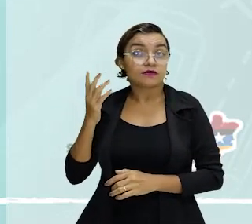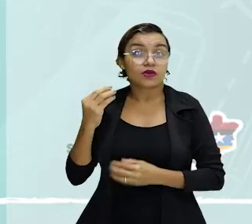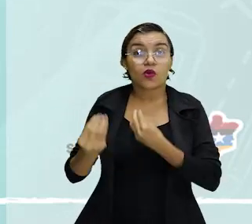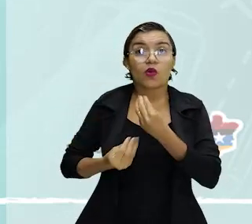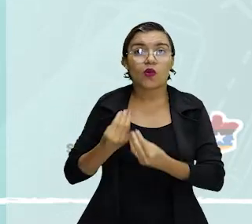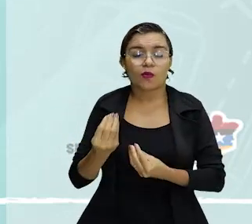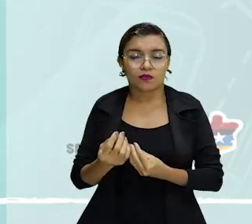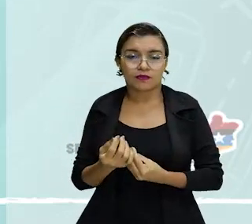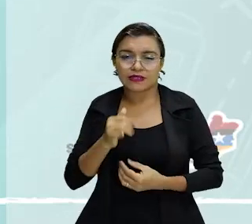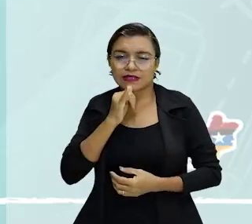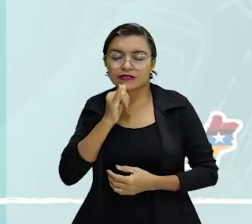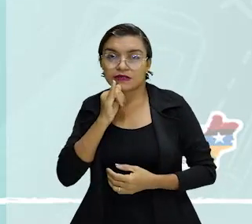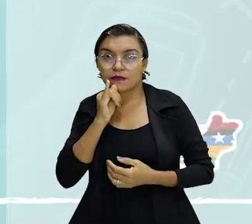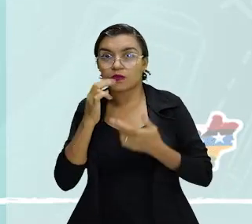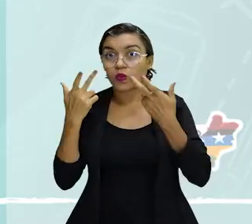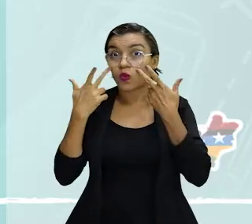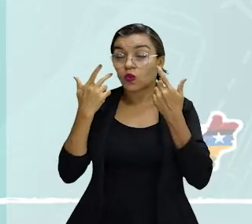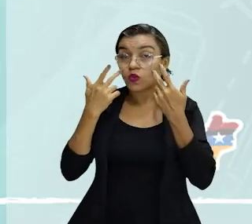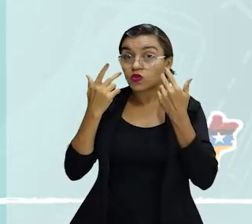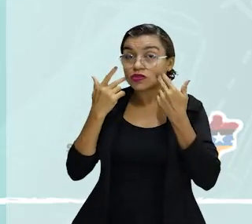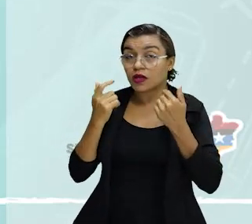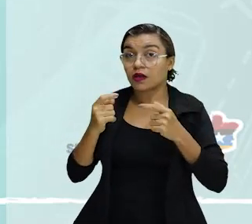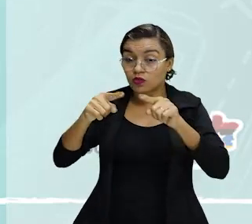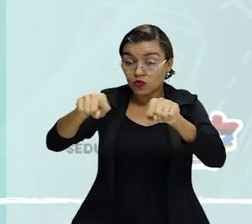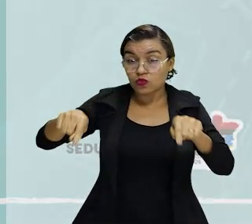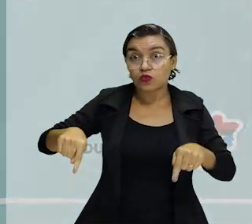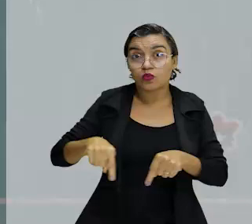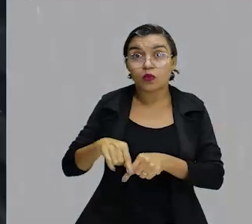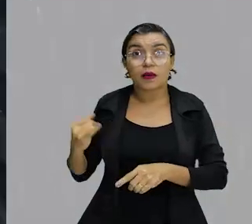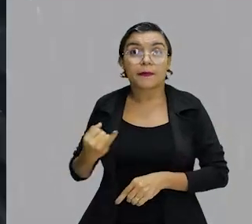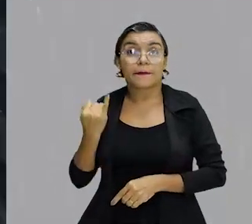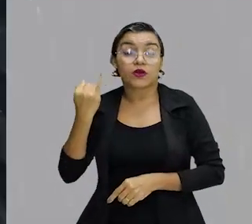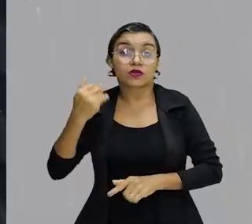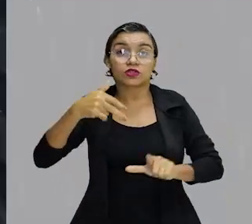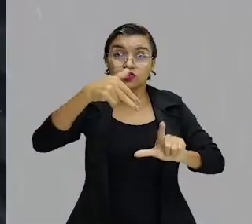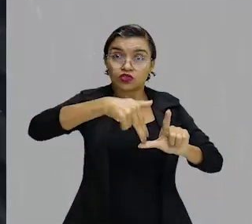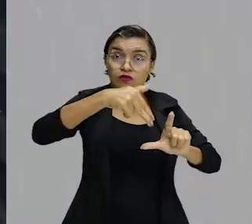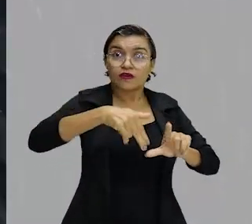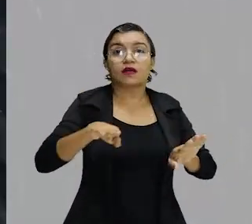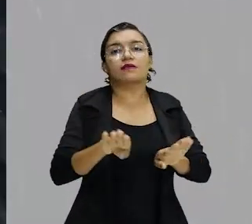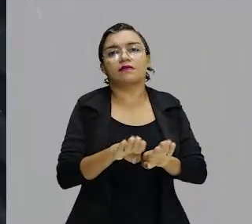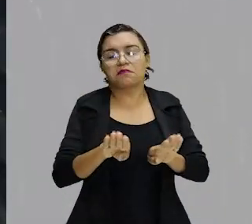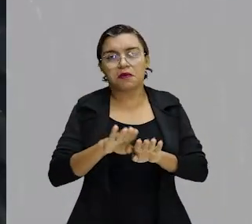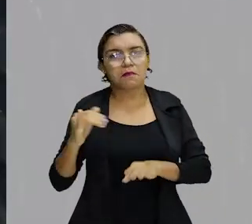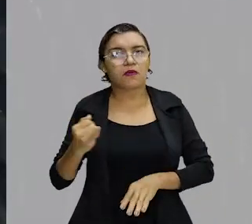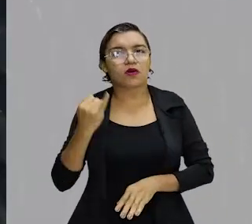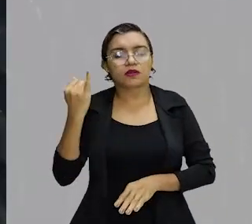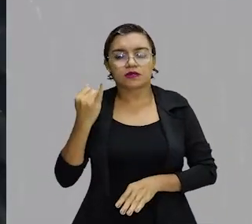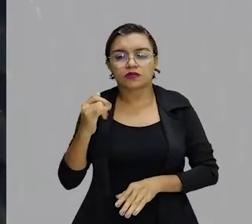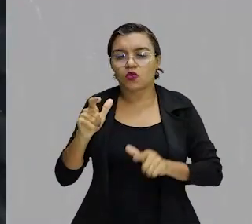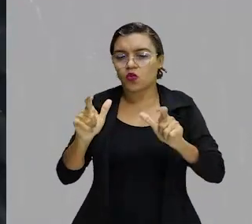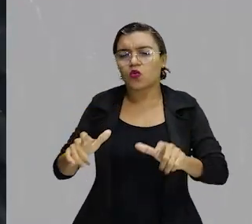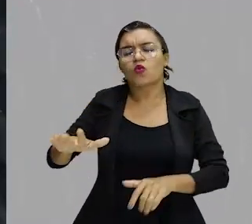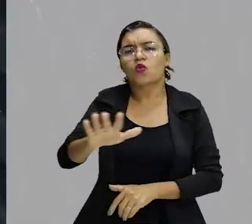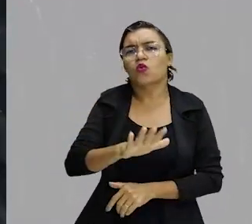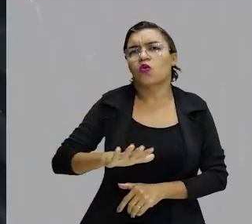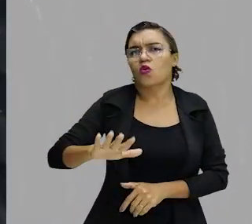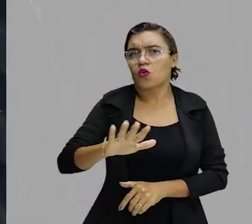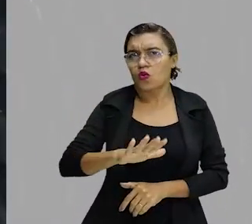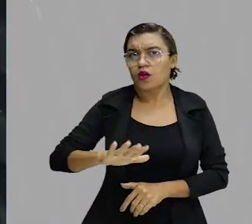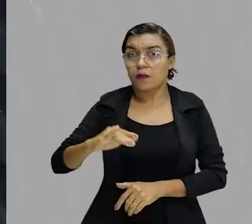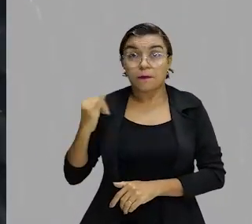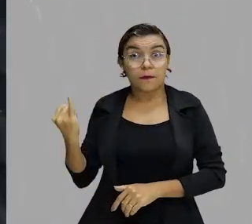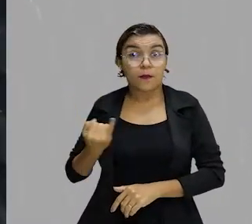no teatro o cenário é importante, nas novelas, nas encenações, nos filmes, toda a questão da ambientação, ela